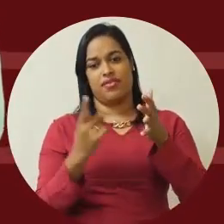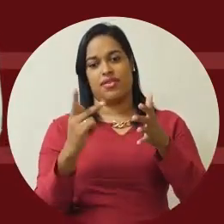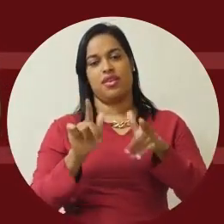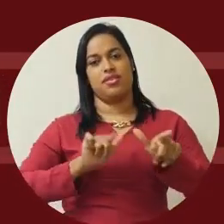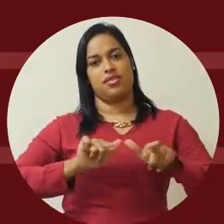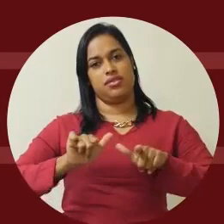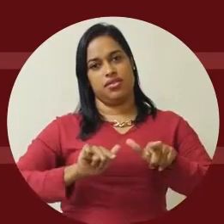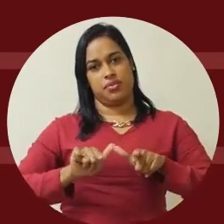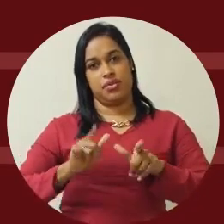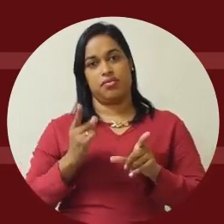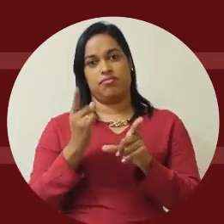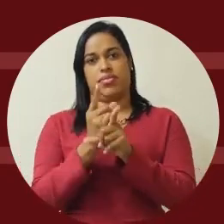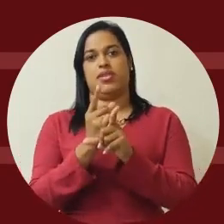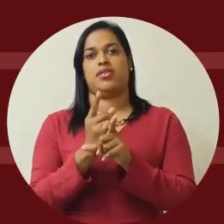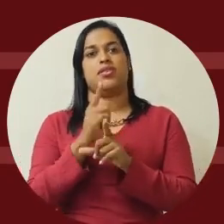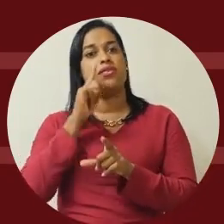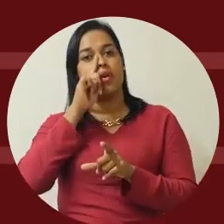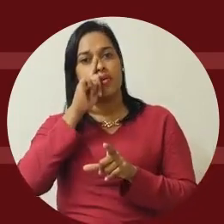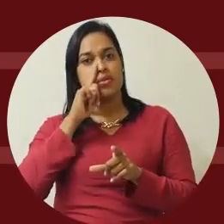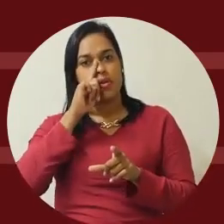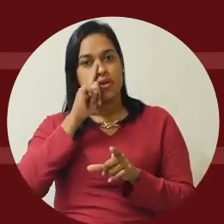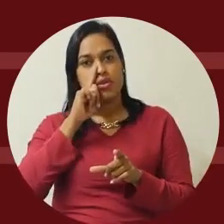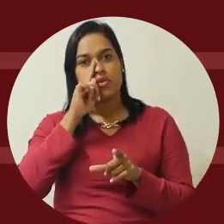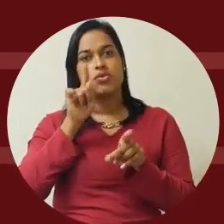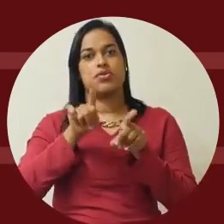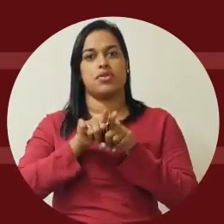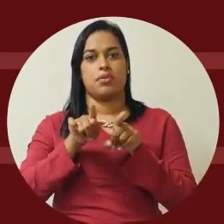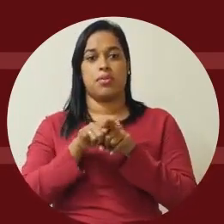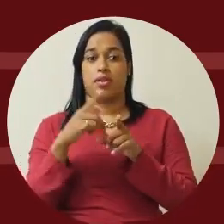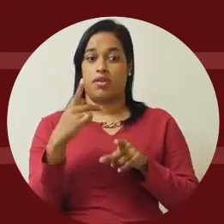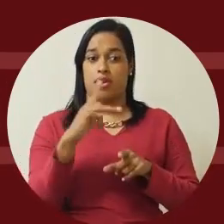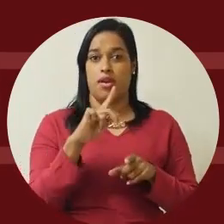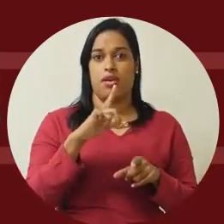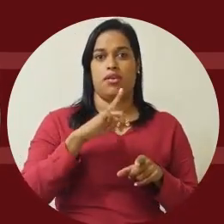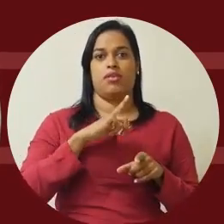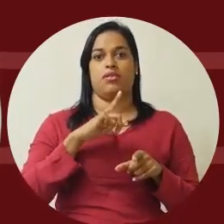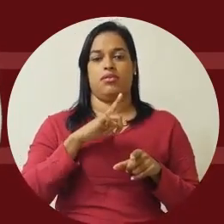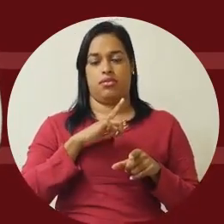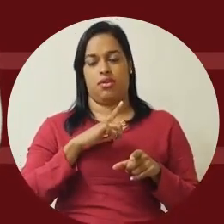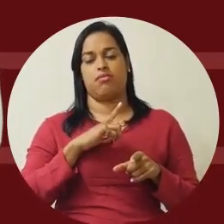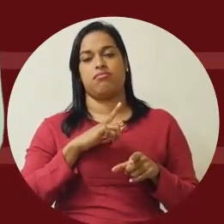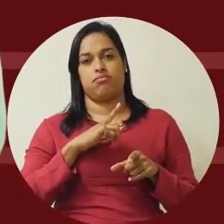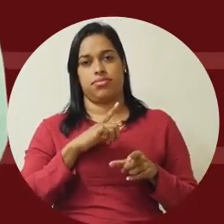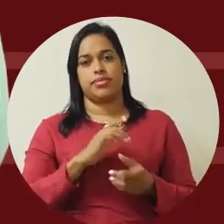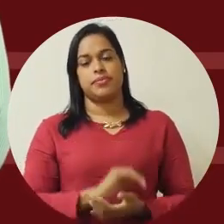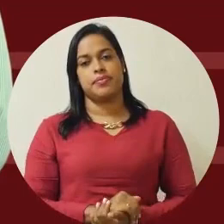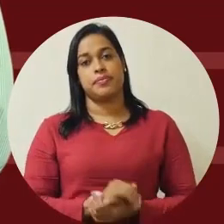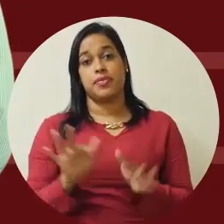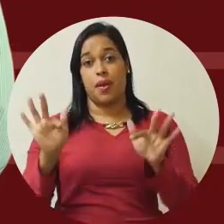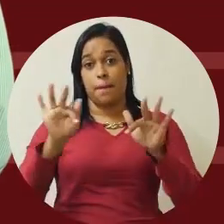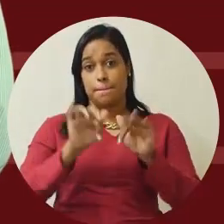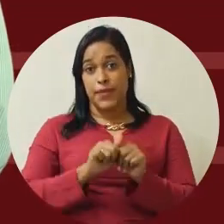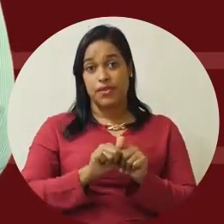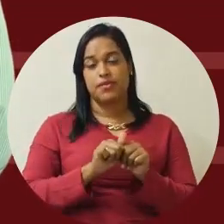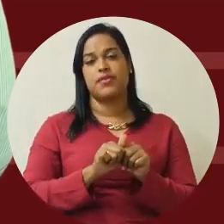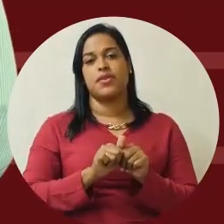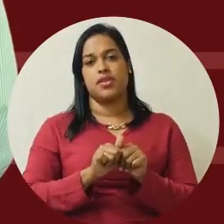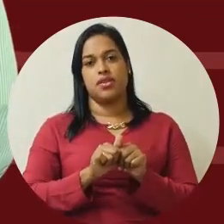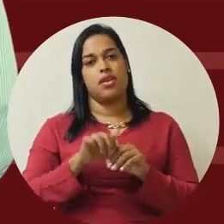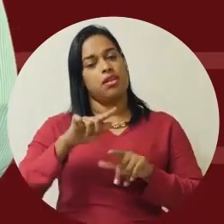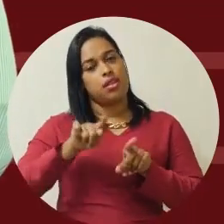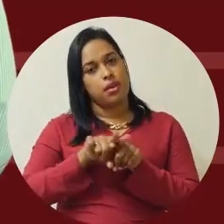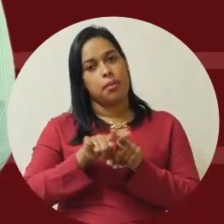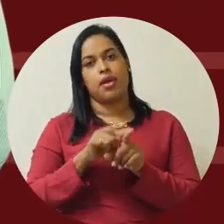trabalhador identificar os riscos os quais ele está sendo mantido por fim e não menos